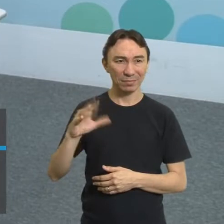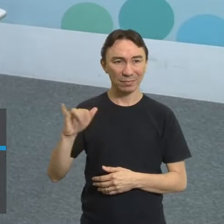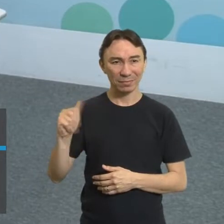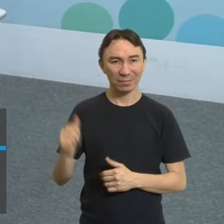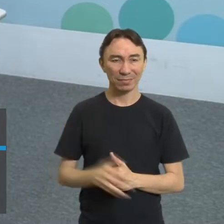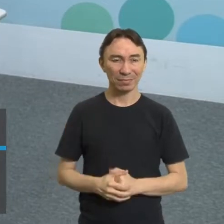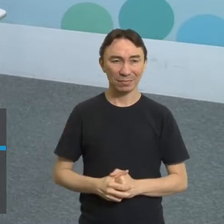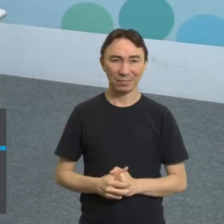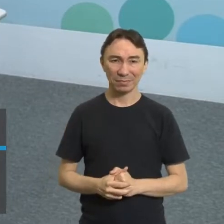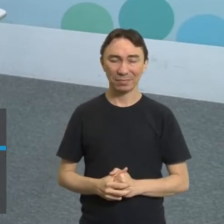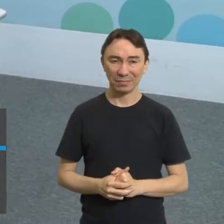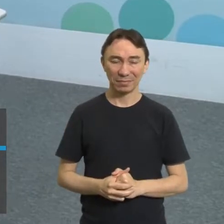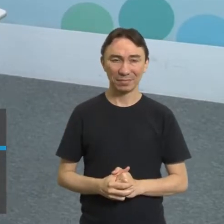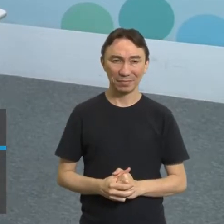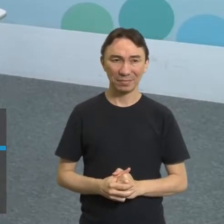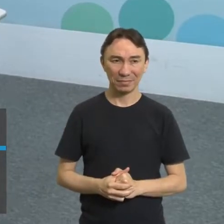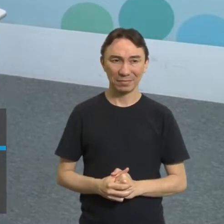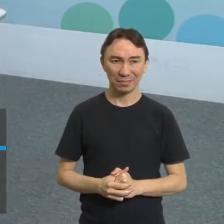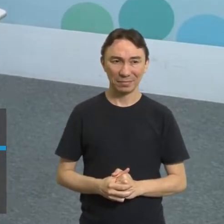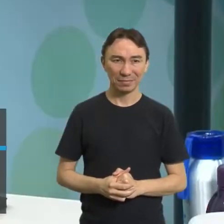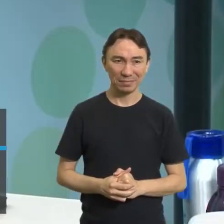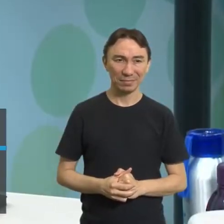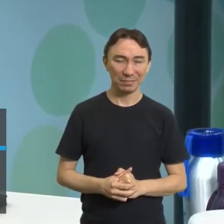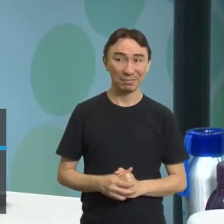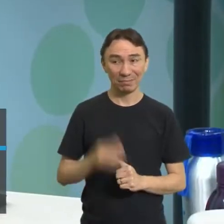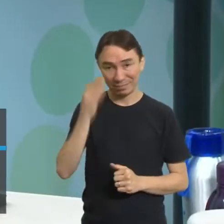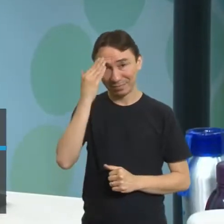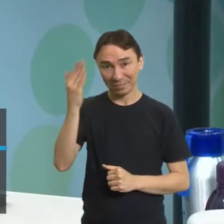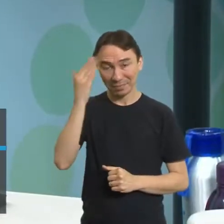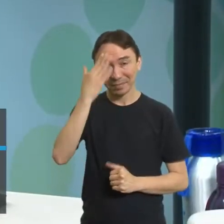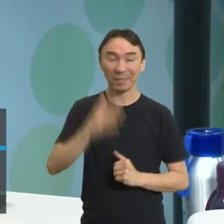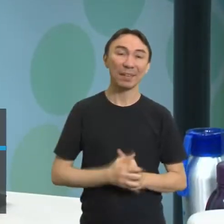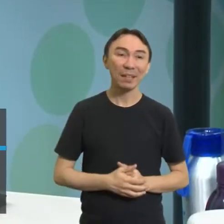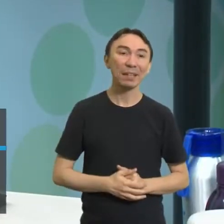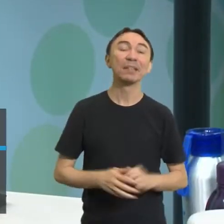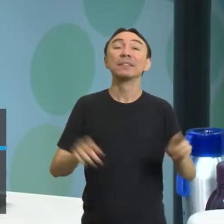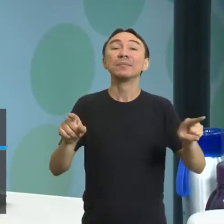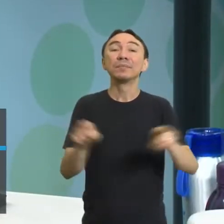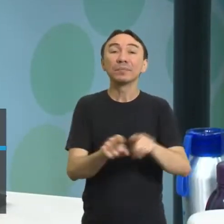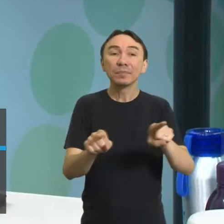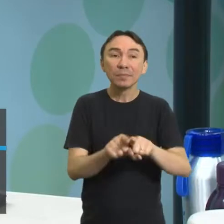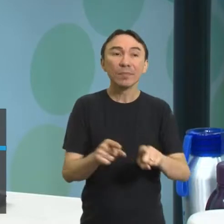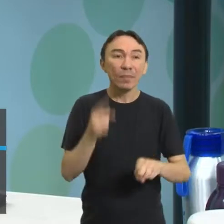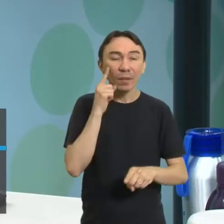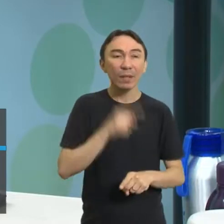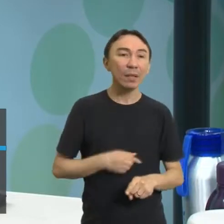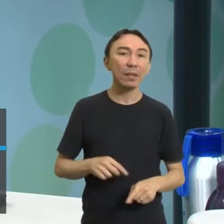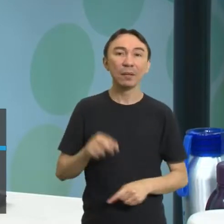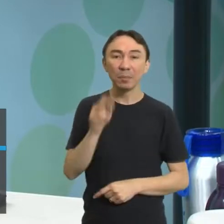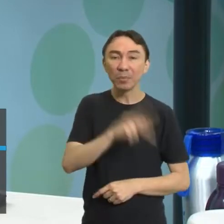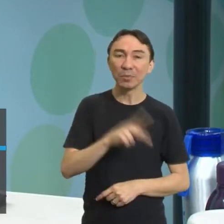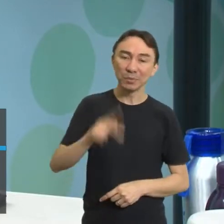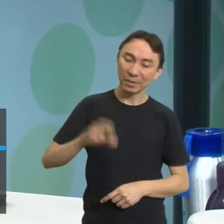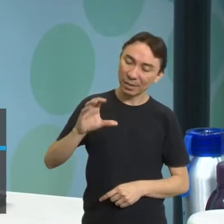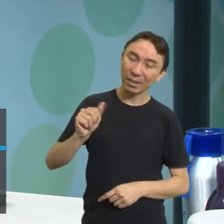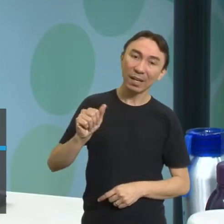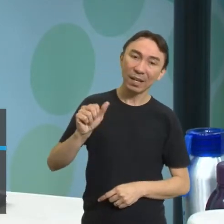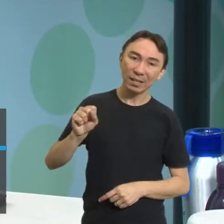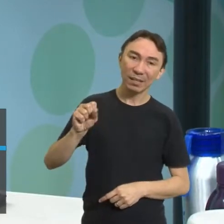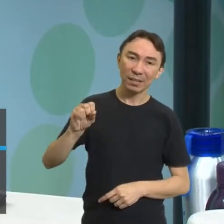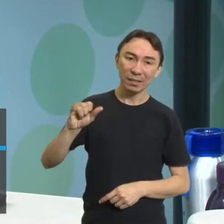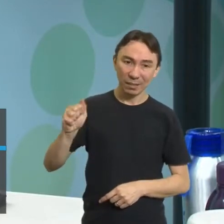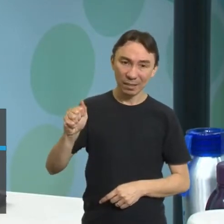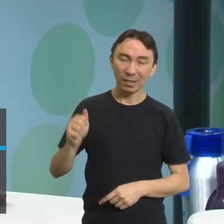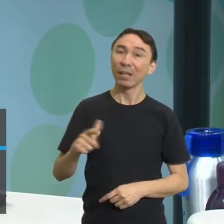leitura, Lê. Isso, obrigada, Carol. Eu gostaria aqui de destacar também a fala da professora Cássia, né, a contribuição dela